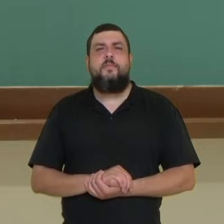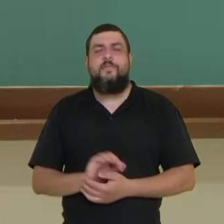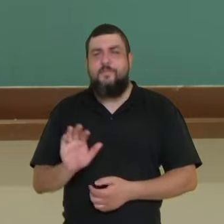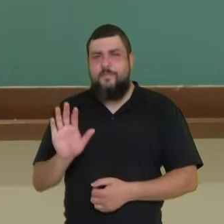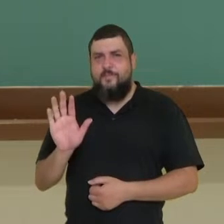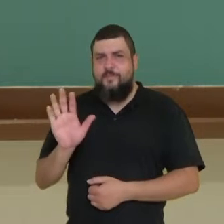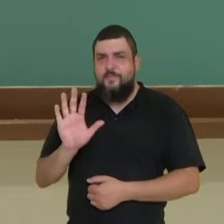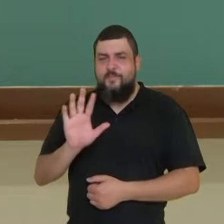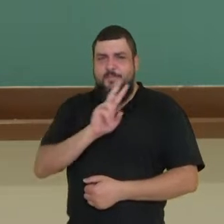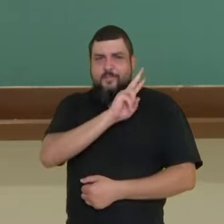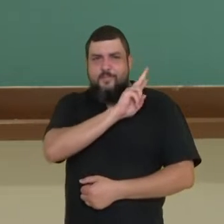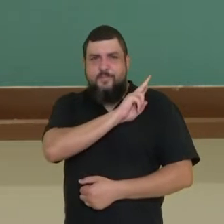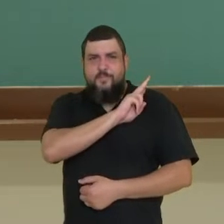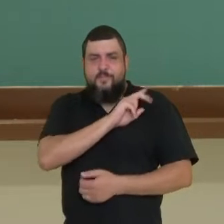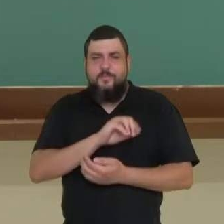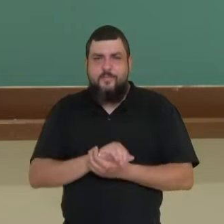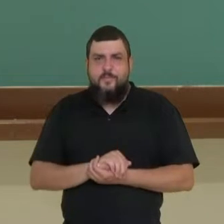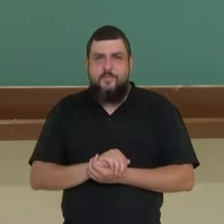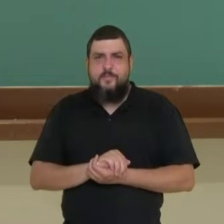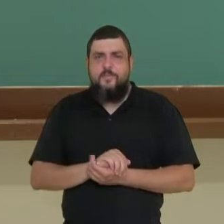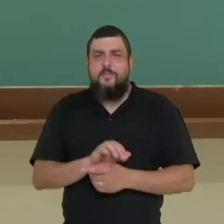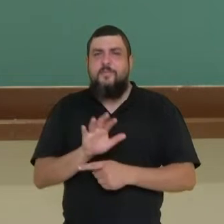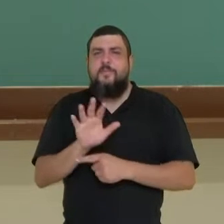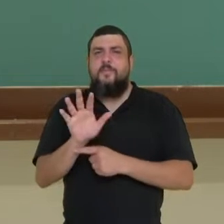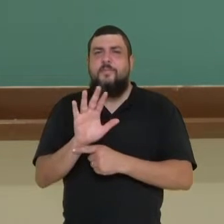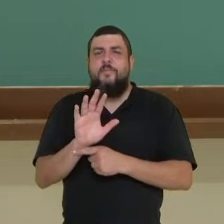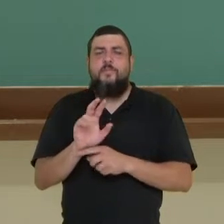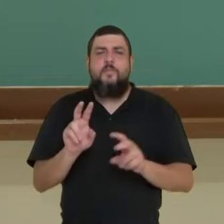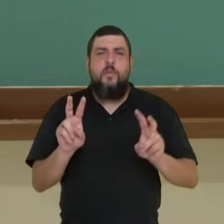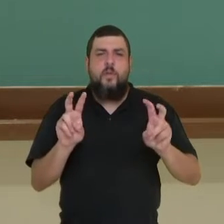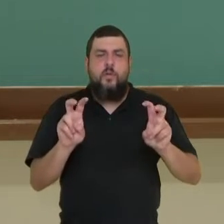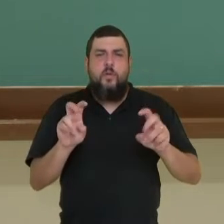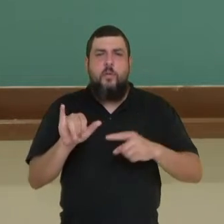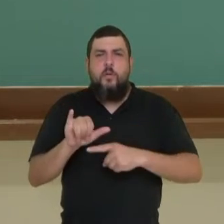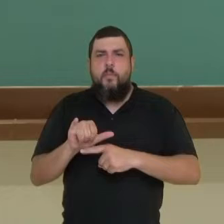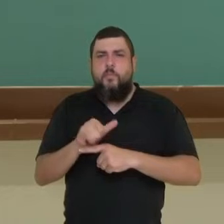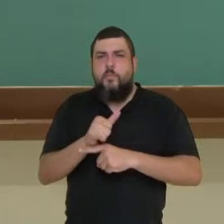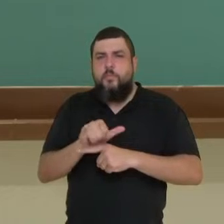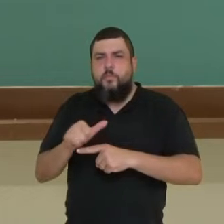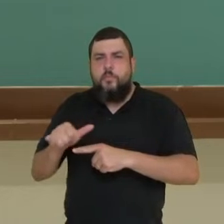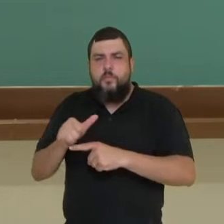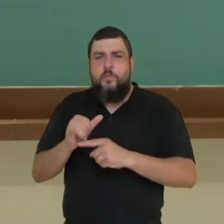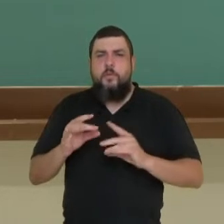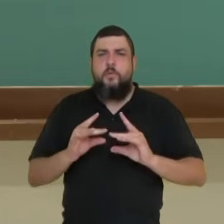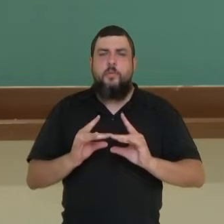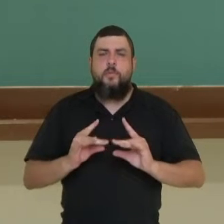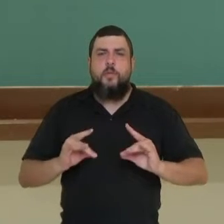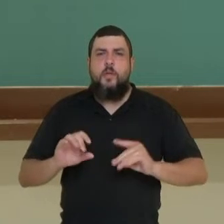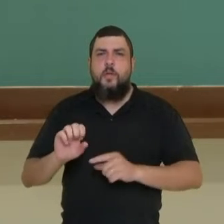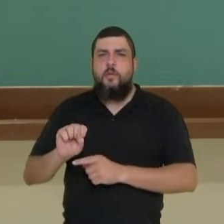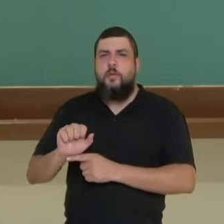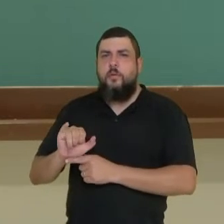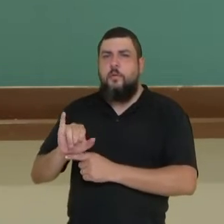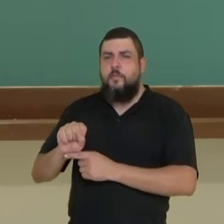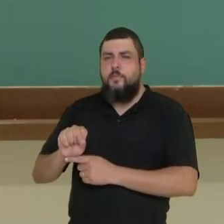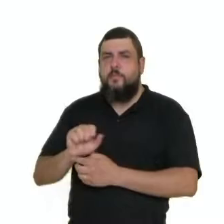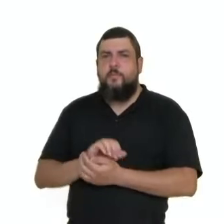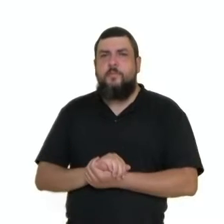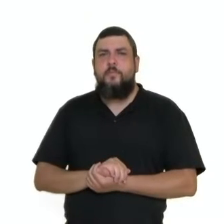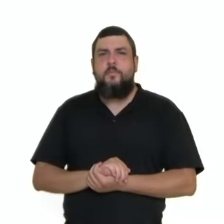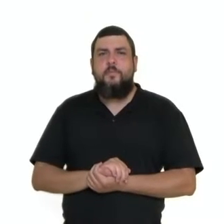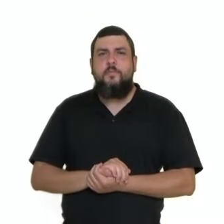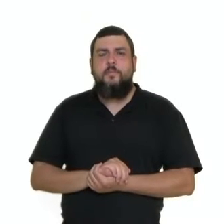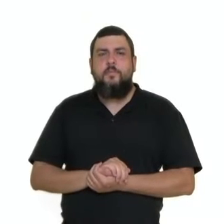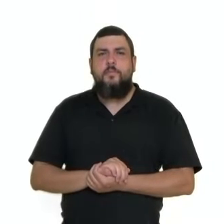Olá, estudantes da segunda série! Nesse vídeo, vamos falar sobre eletrólise ígnea de sais. Vamos lá? Então,